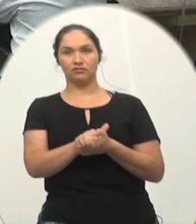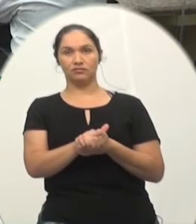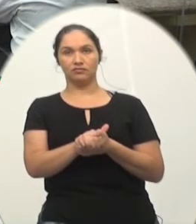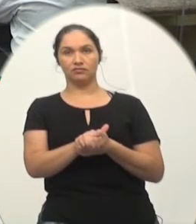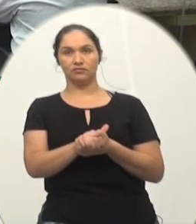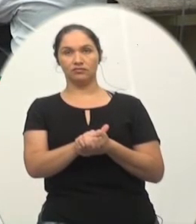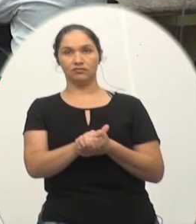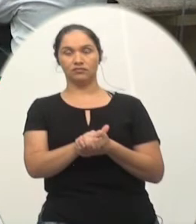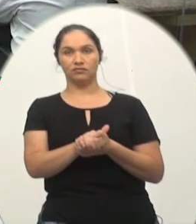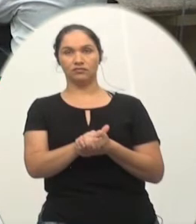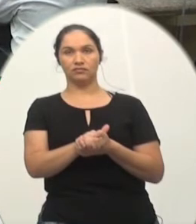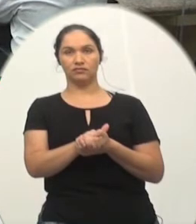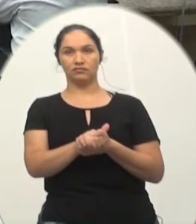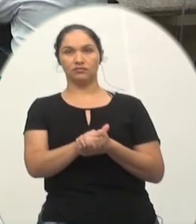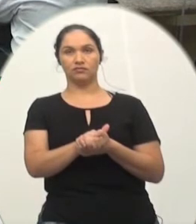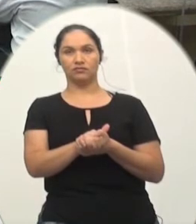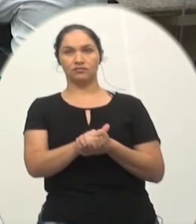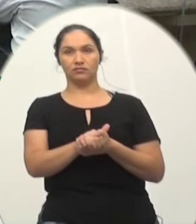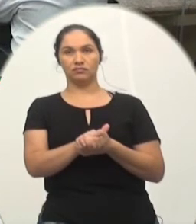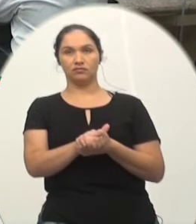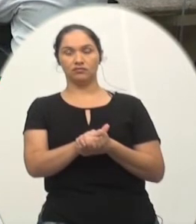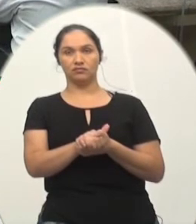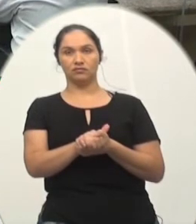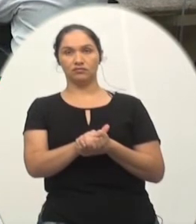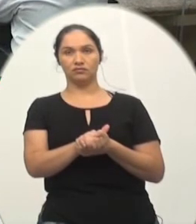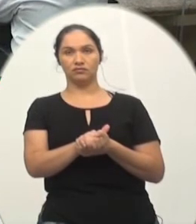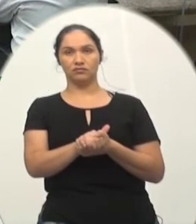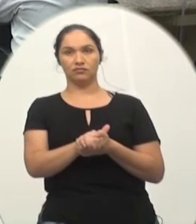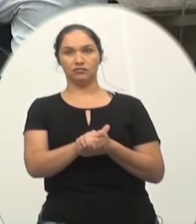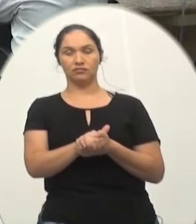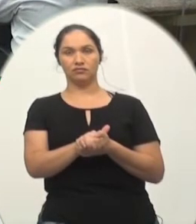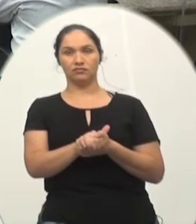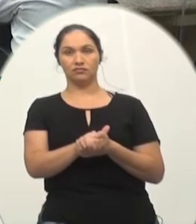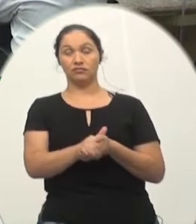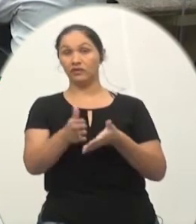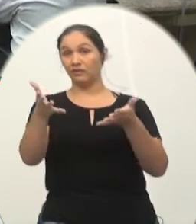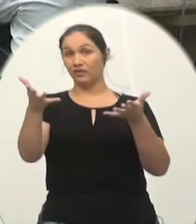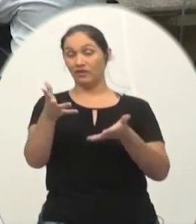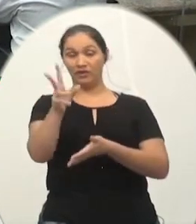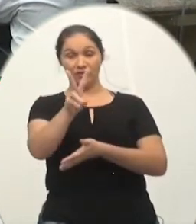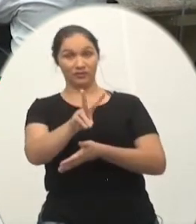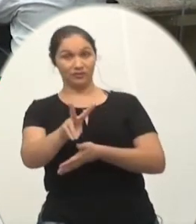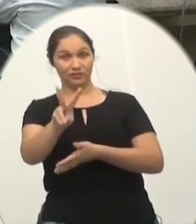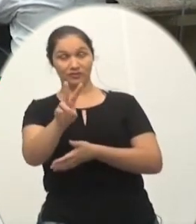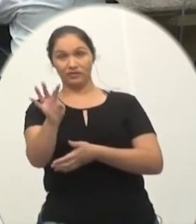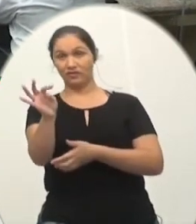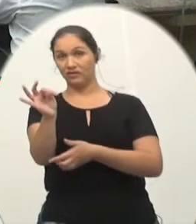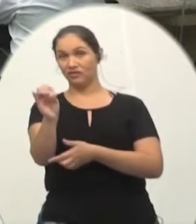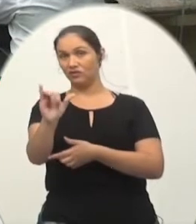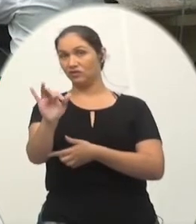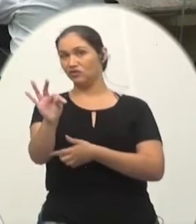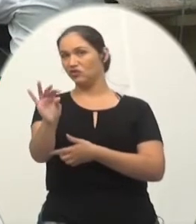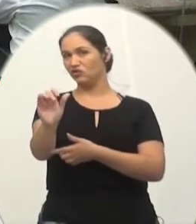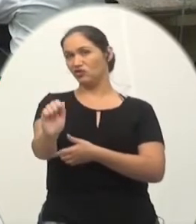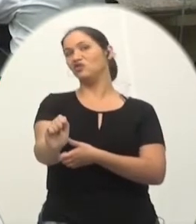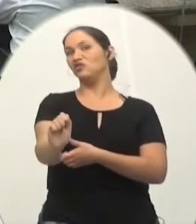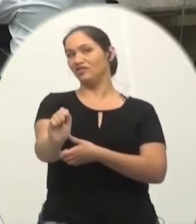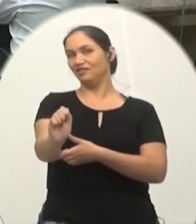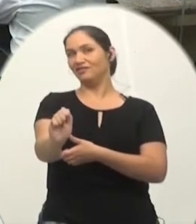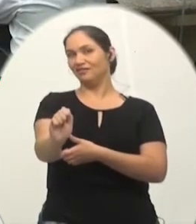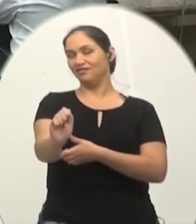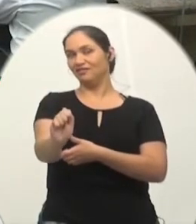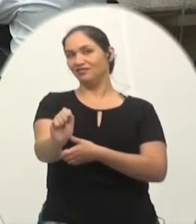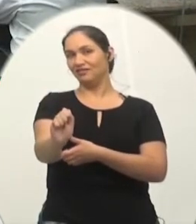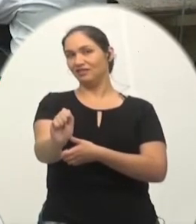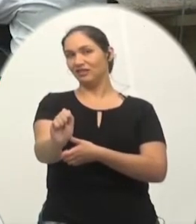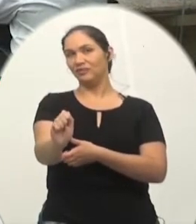Cedei a palavra, então, para o vereador eleito presidente dessa casa, o vereador Tita Belloli. Vossa Excelência dispõe do tempo